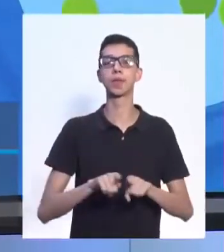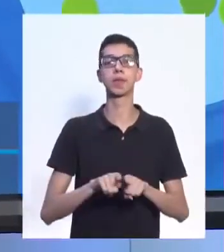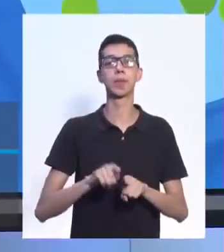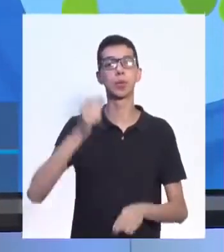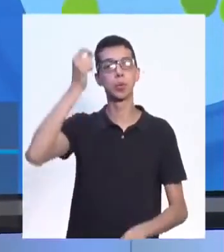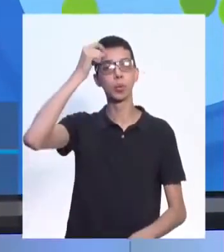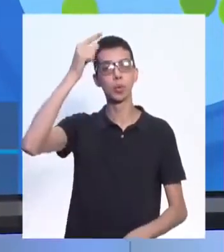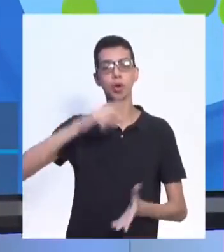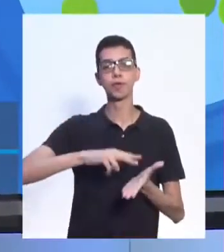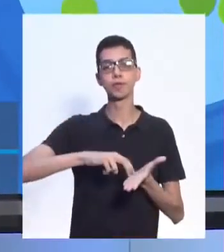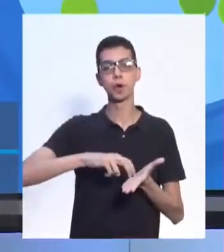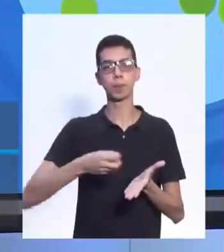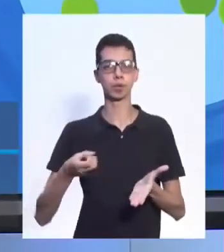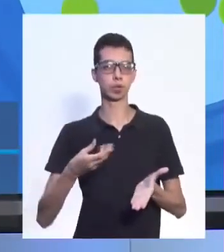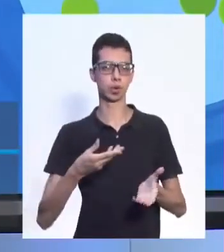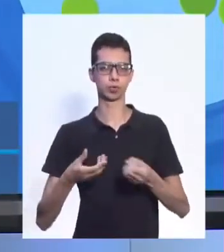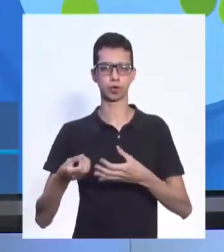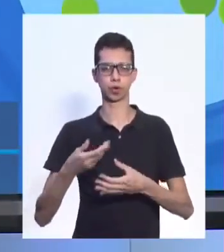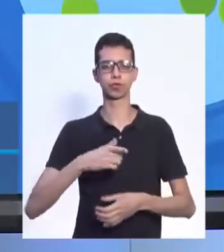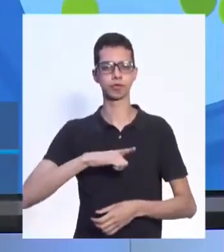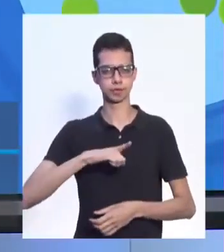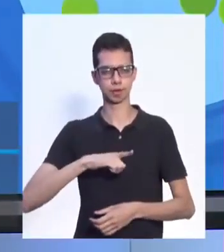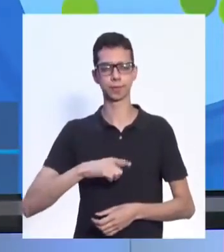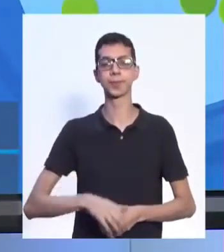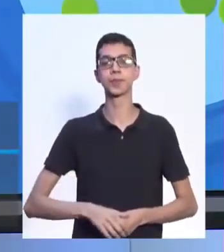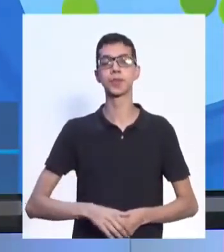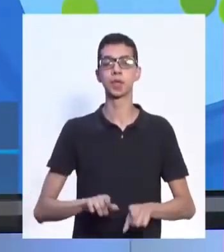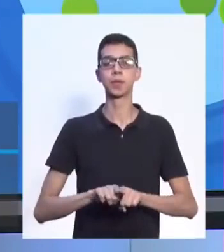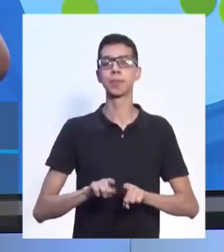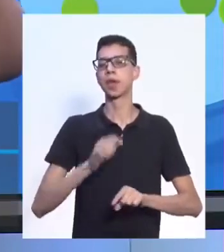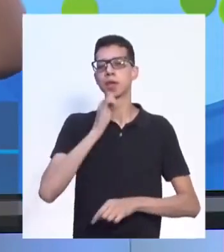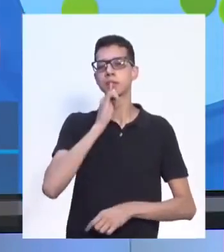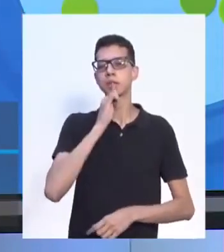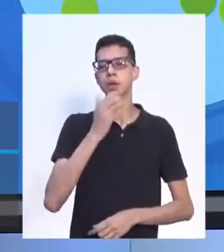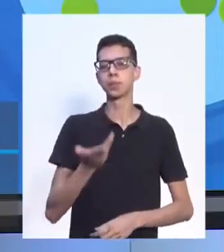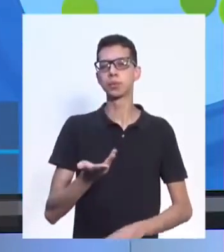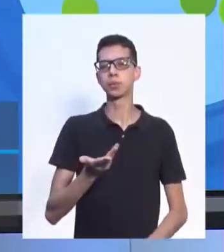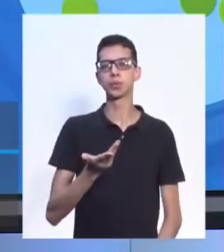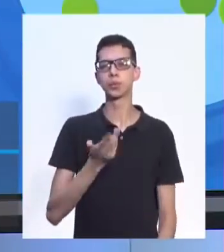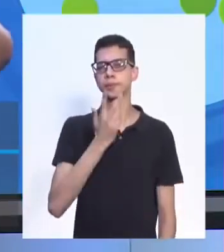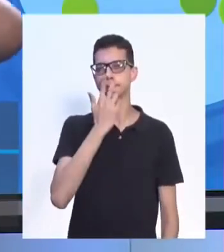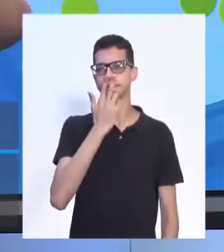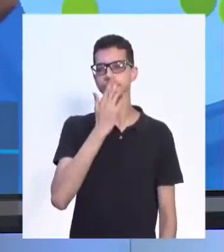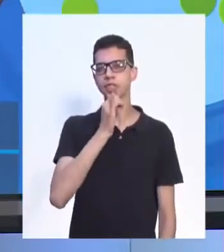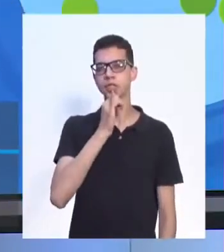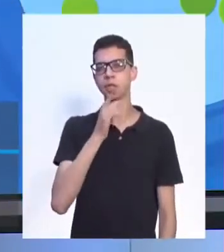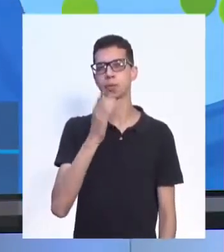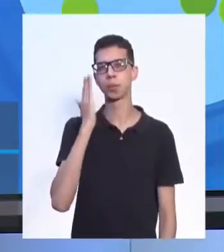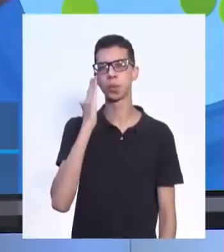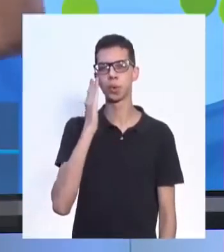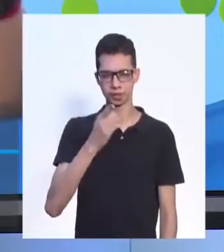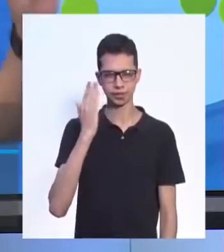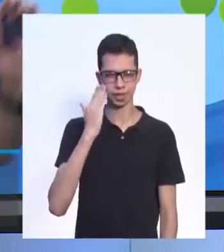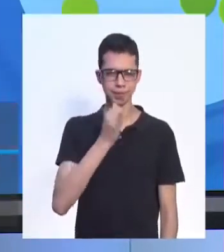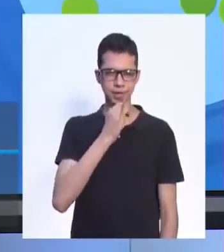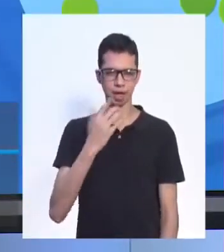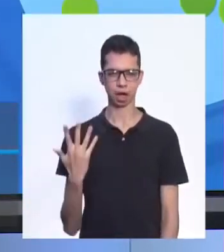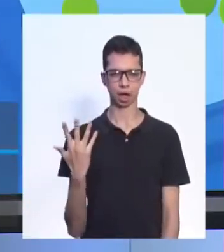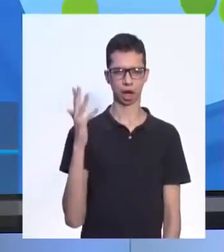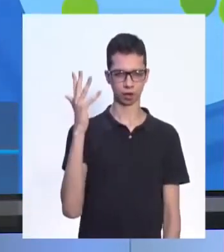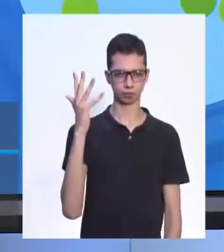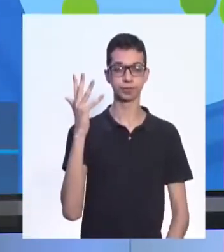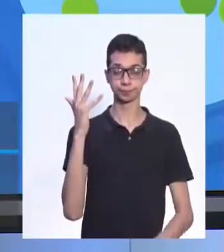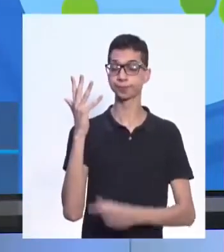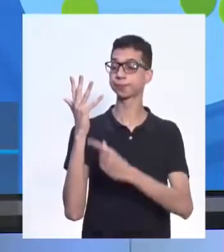novo vocabulário, ali uma nova, vamos dizer assim, é como se fosse uma árvore, e aí cada galinho ali a gente tem